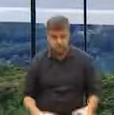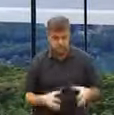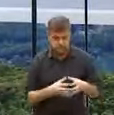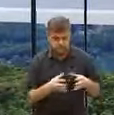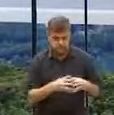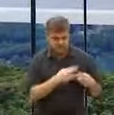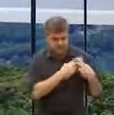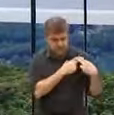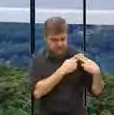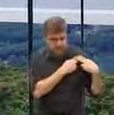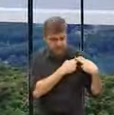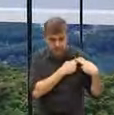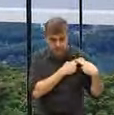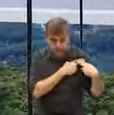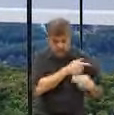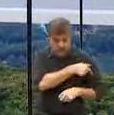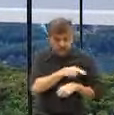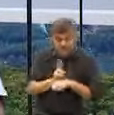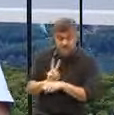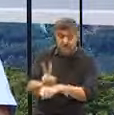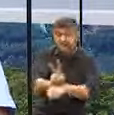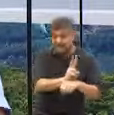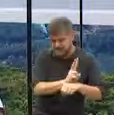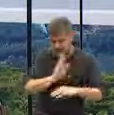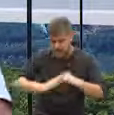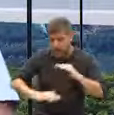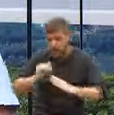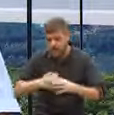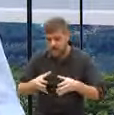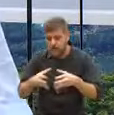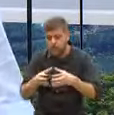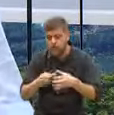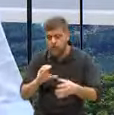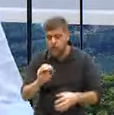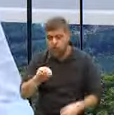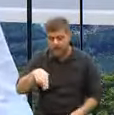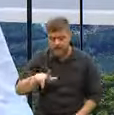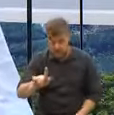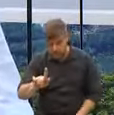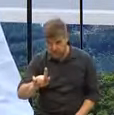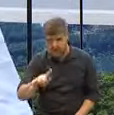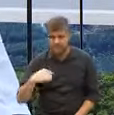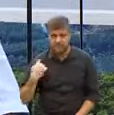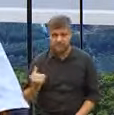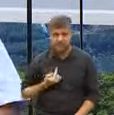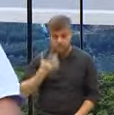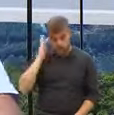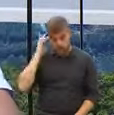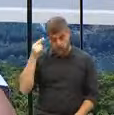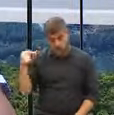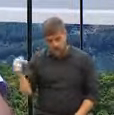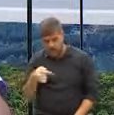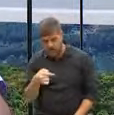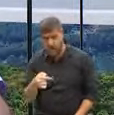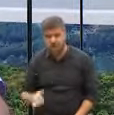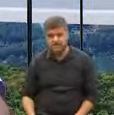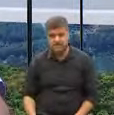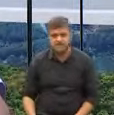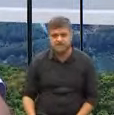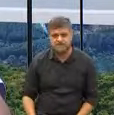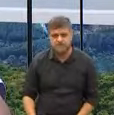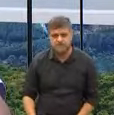que tem de fiscalizador dessas ONGs, entendeu? Eu acho que essa